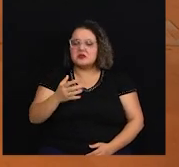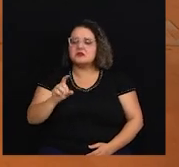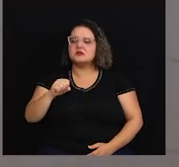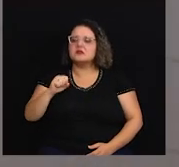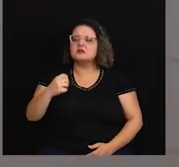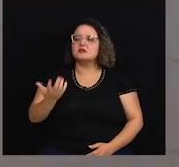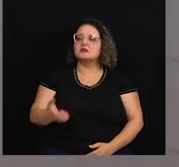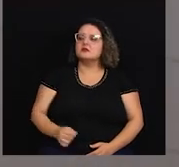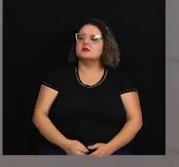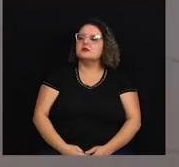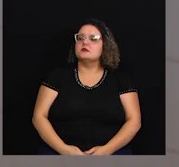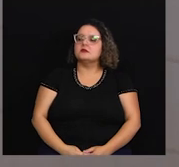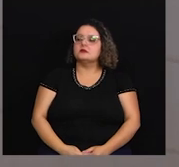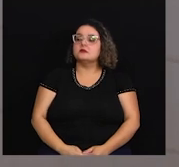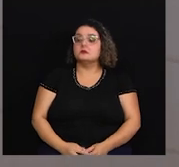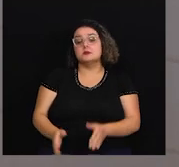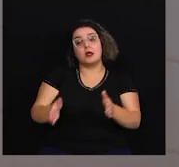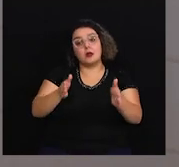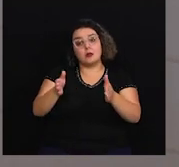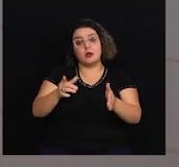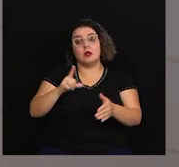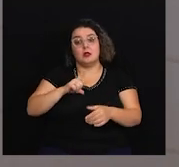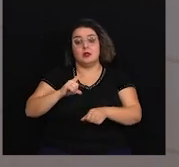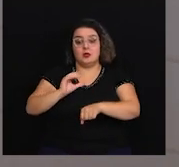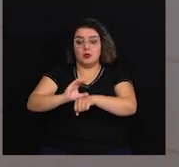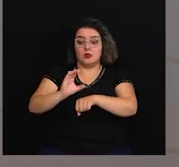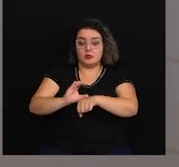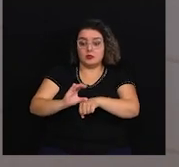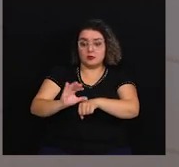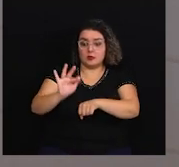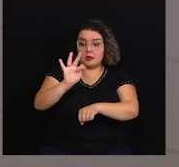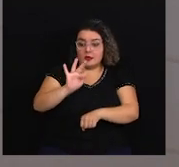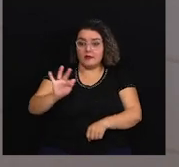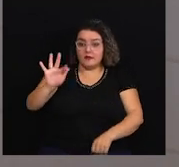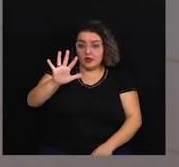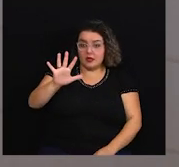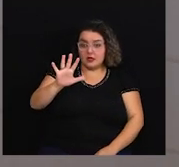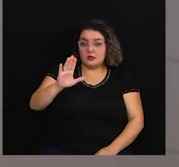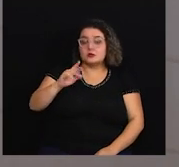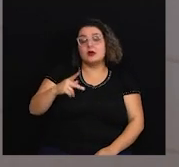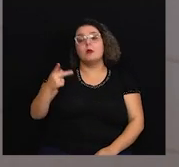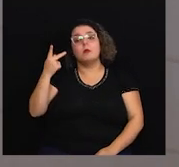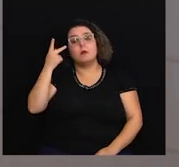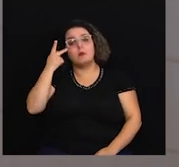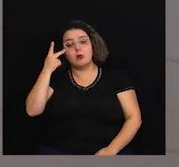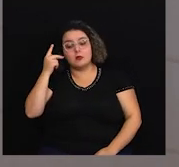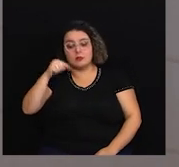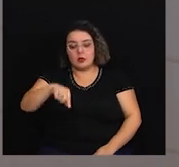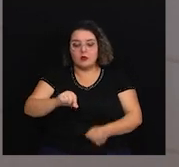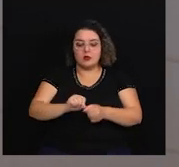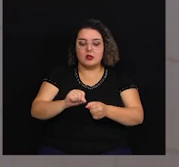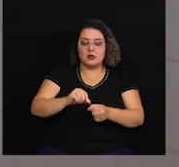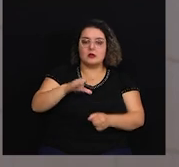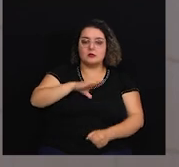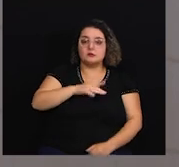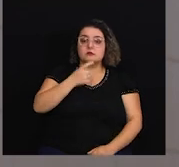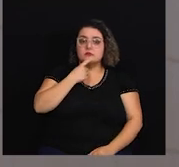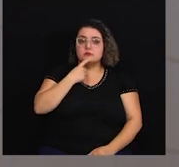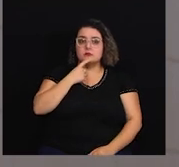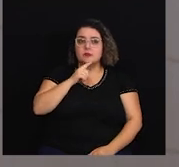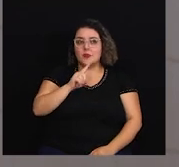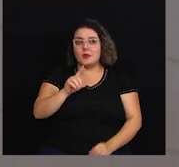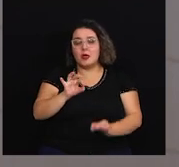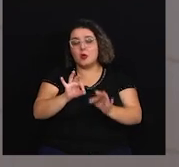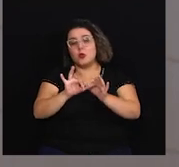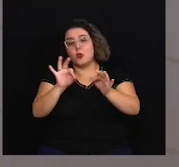81 e nessa época teve um curso da Federação Paulista foi feito aqui em Campinas eu falei para não ficar longe do